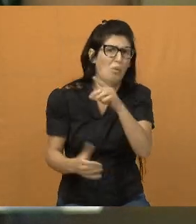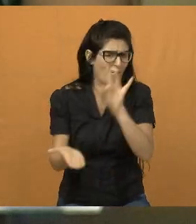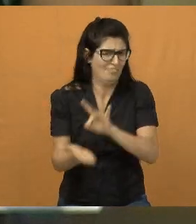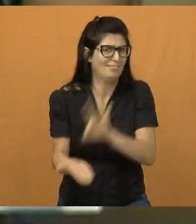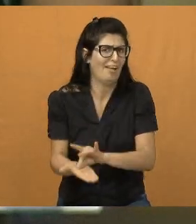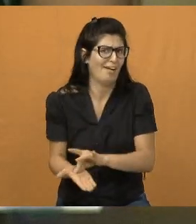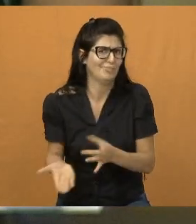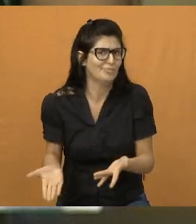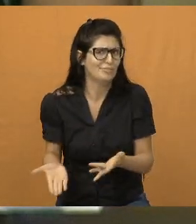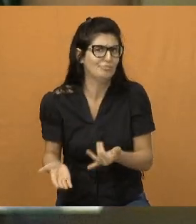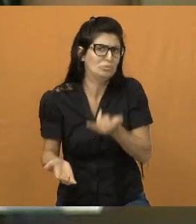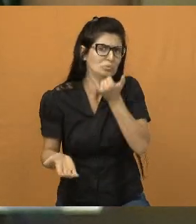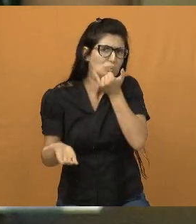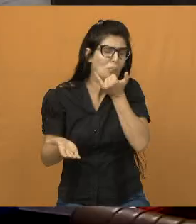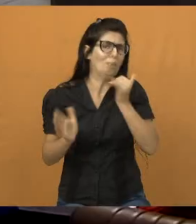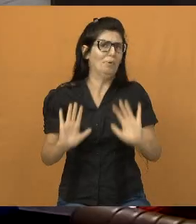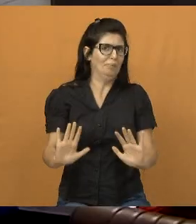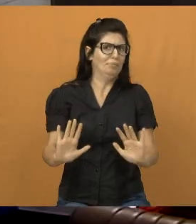Quer continuar?